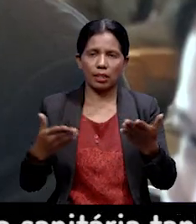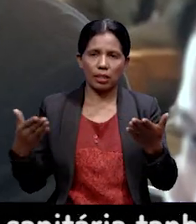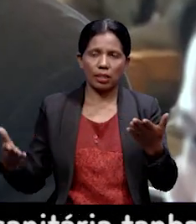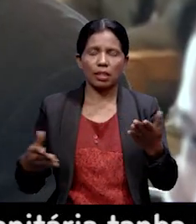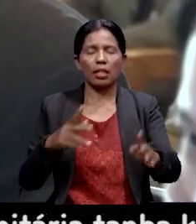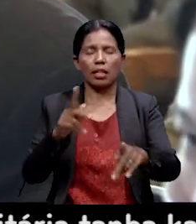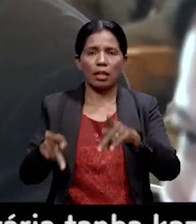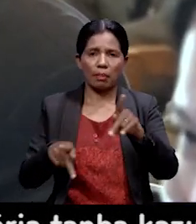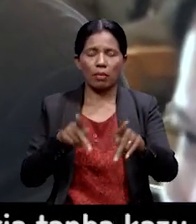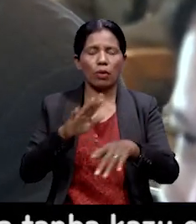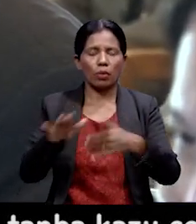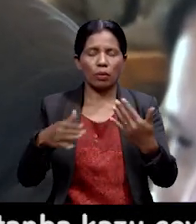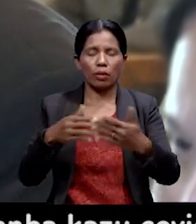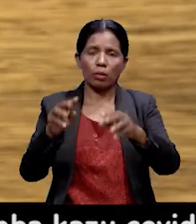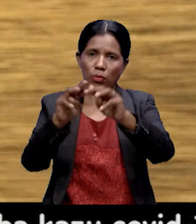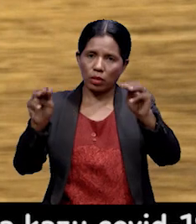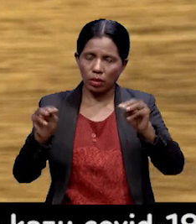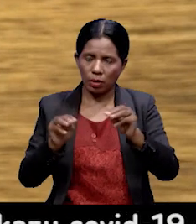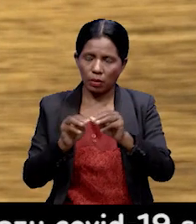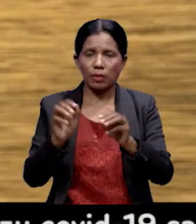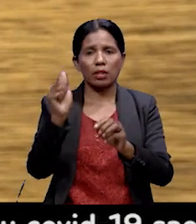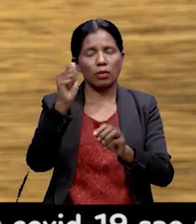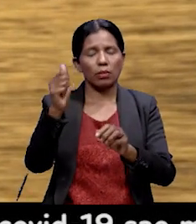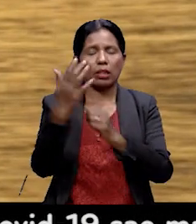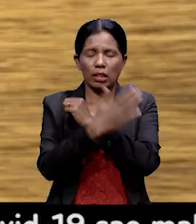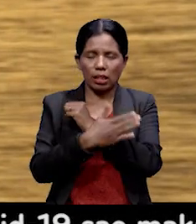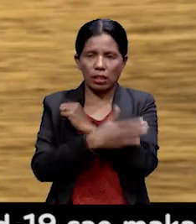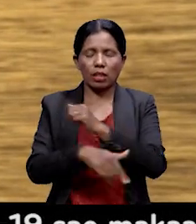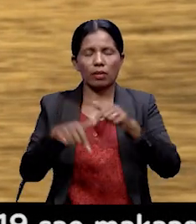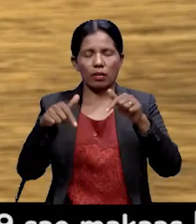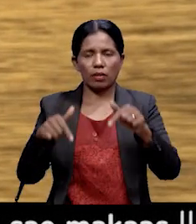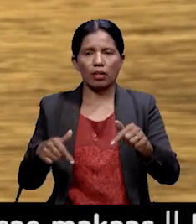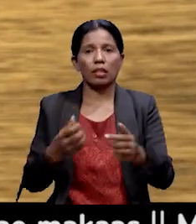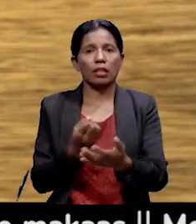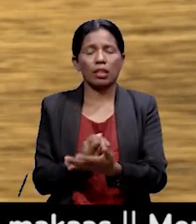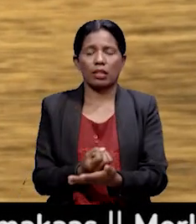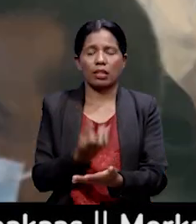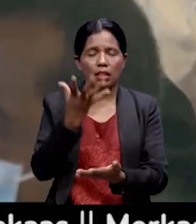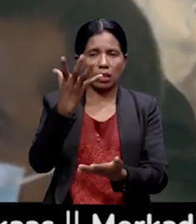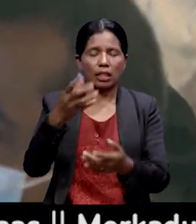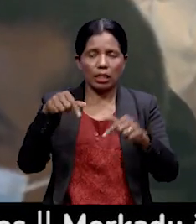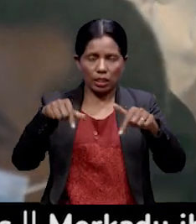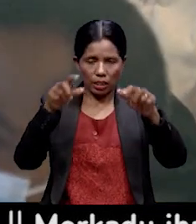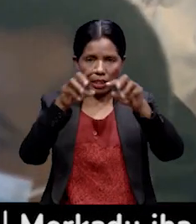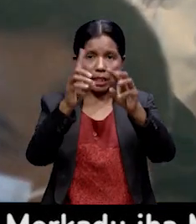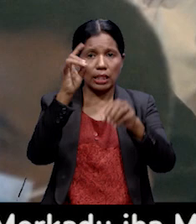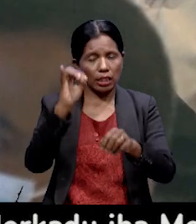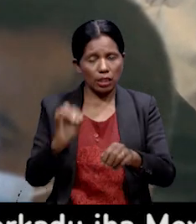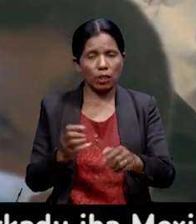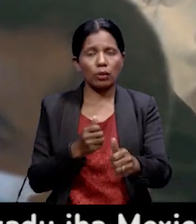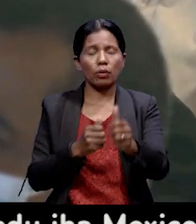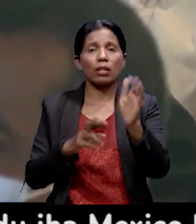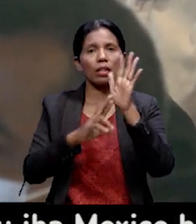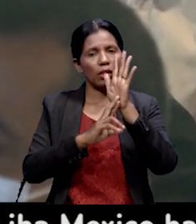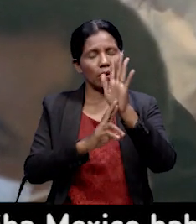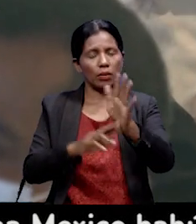vulnerabilidade social entre municípios Sanulo e Anasaune, recusou-se concentra e adili, tui relatório estudo-ne